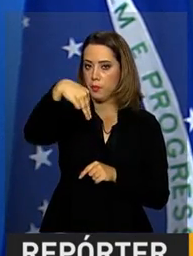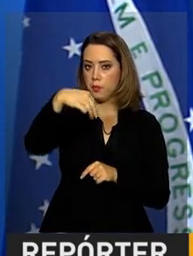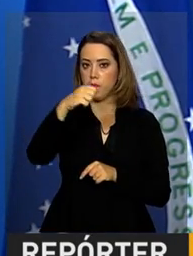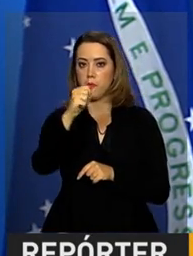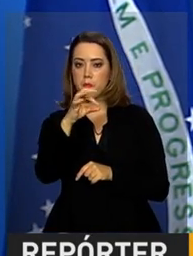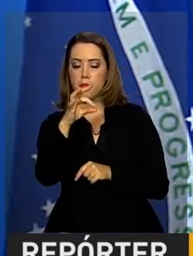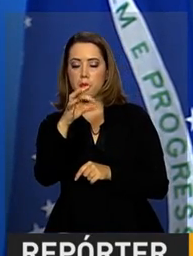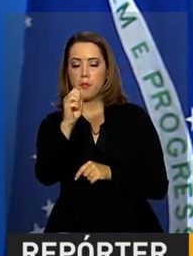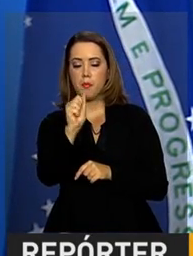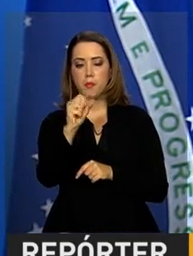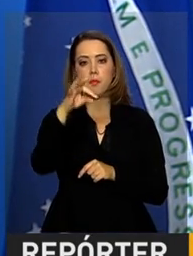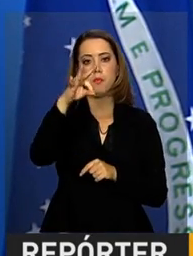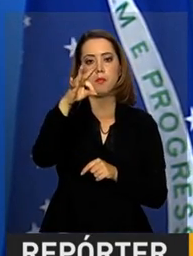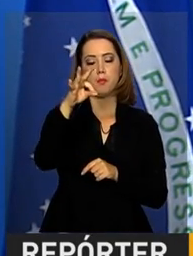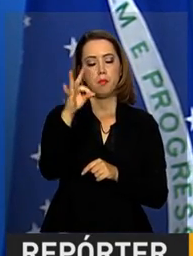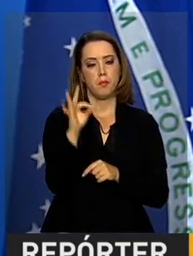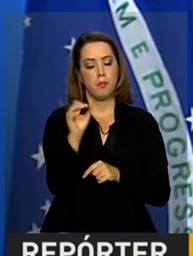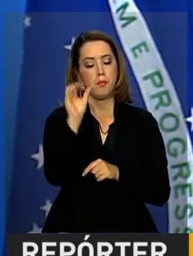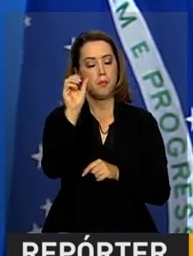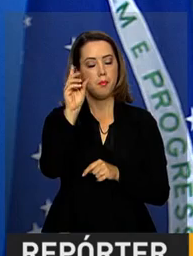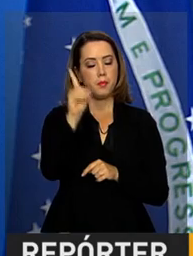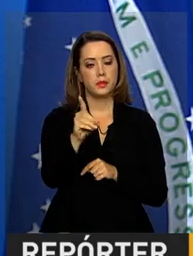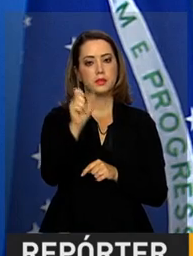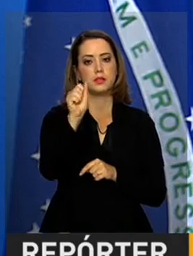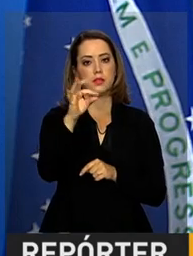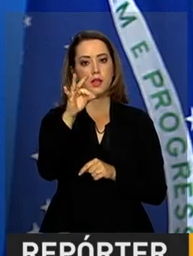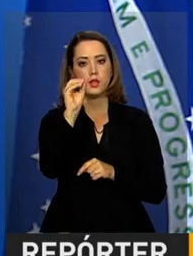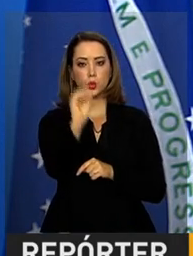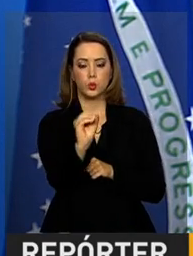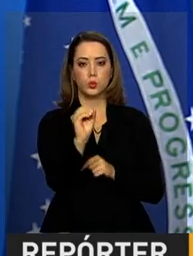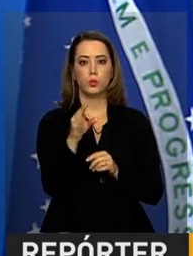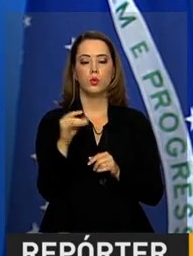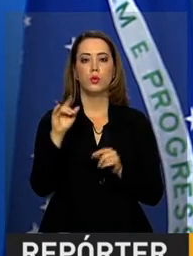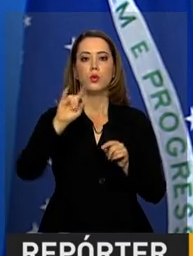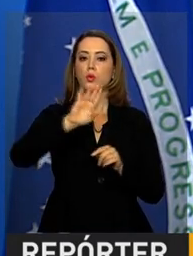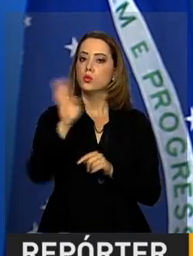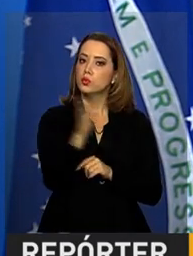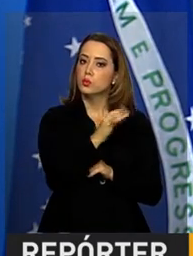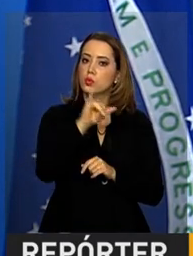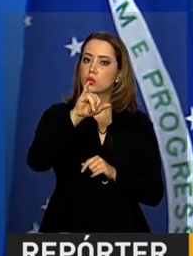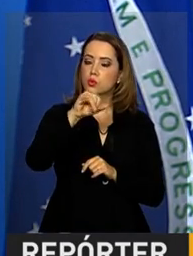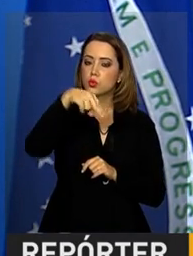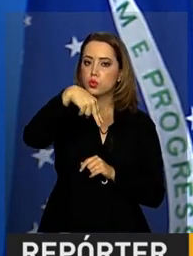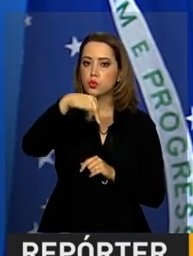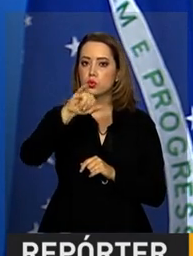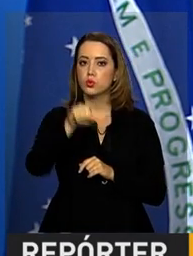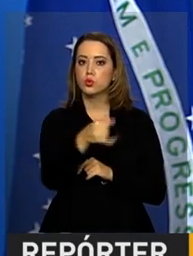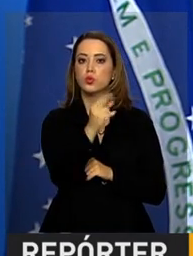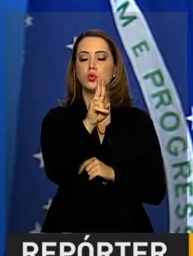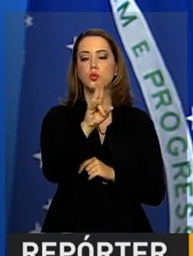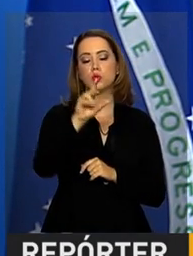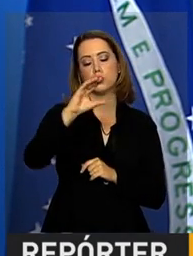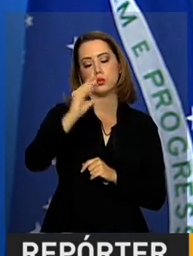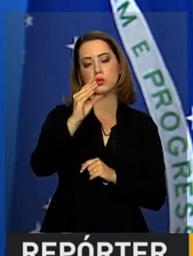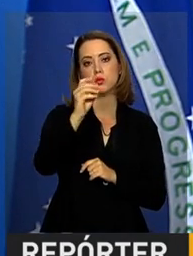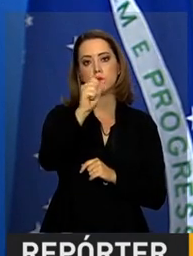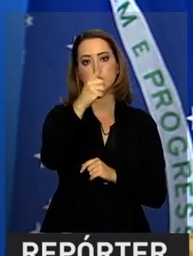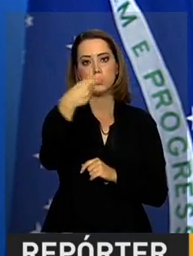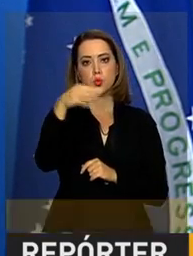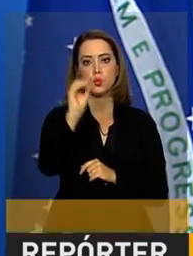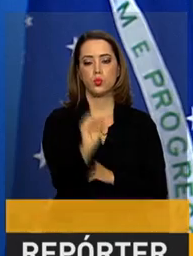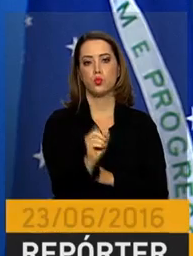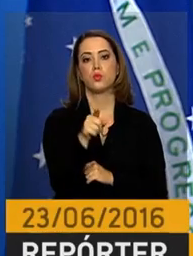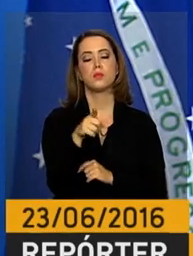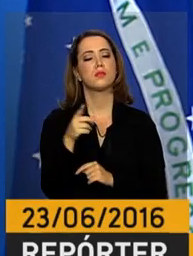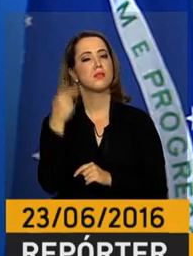mandado de injunção todos sabemos é instrumento processual que a constituição oferece aos indivíduos para